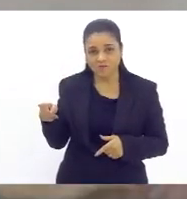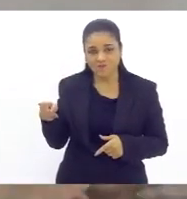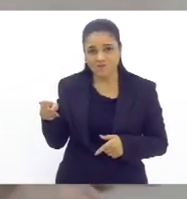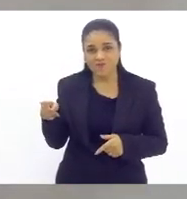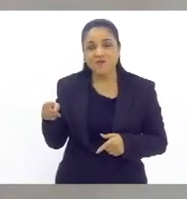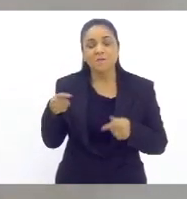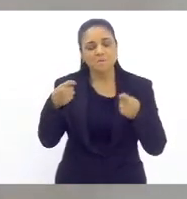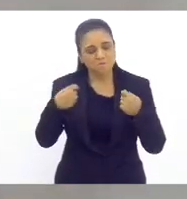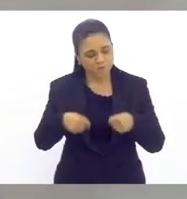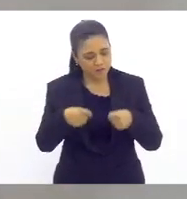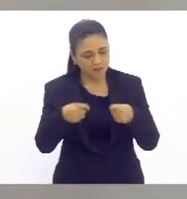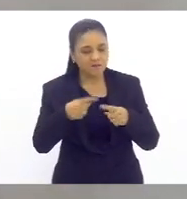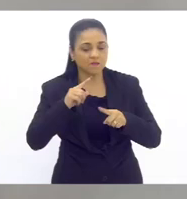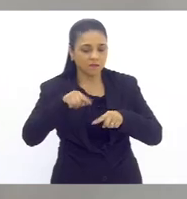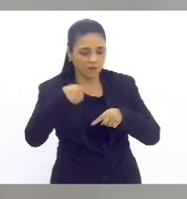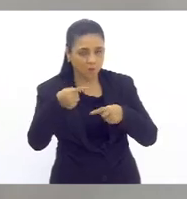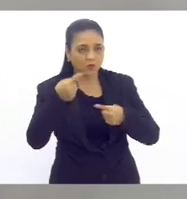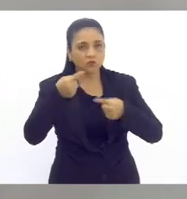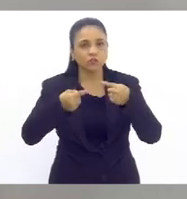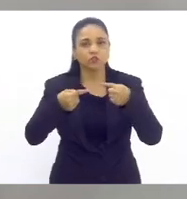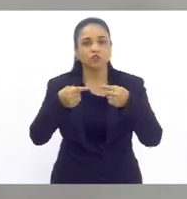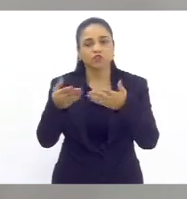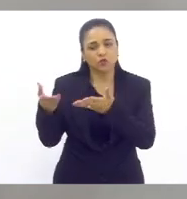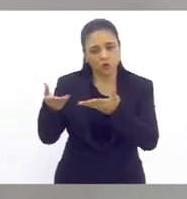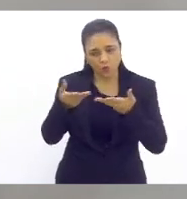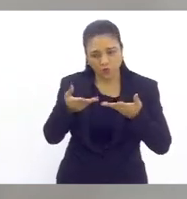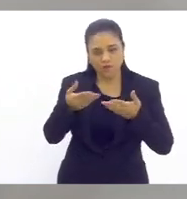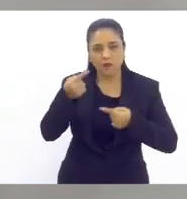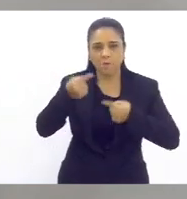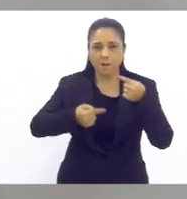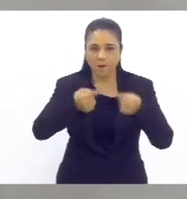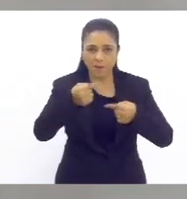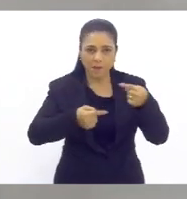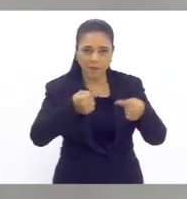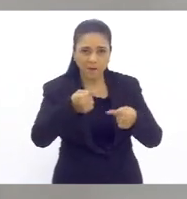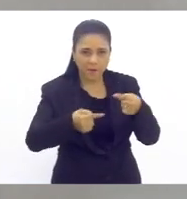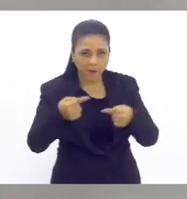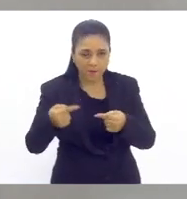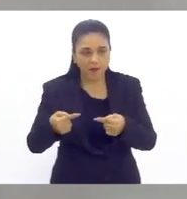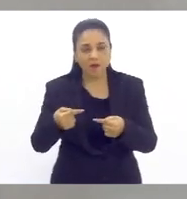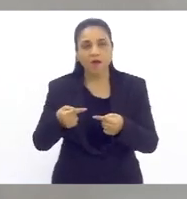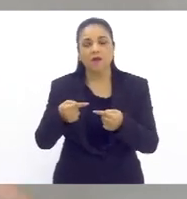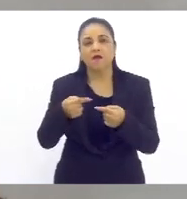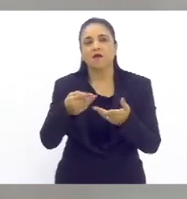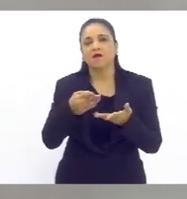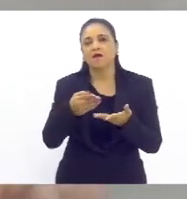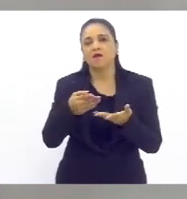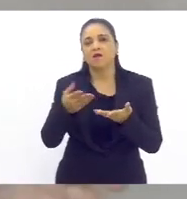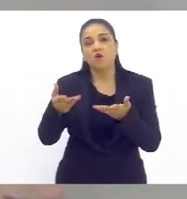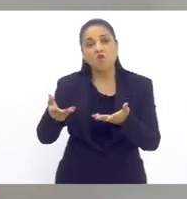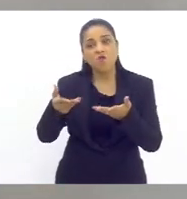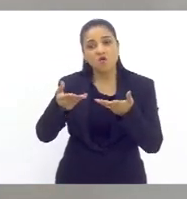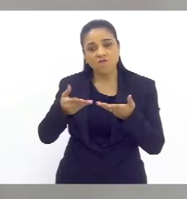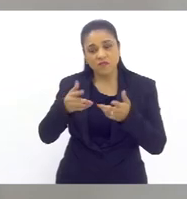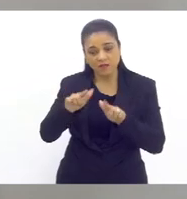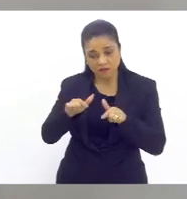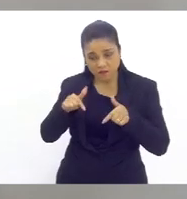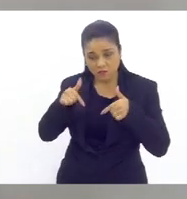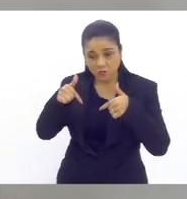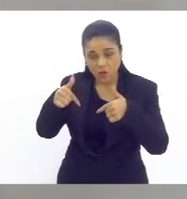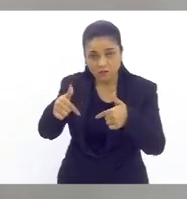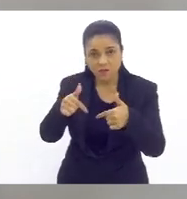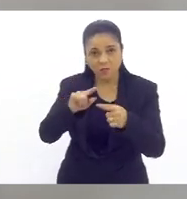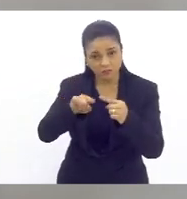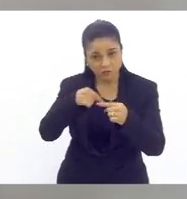ter um espaço depois e eu vou já para convidá-los para esse espaço vai estar para convidá-los que a partir né dessa dessa nossa atuação a gente conseguiu